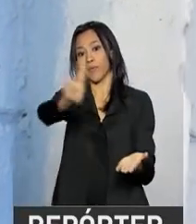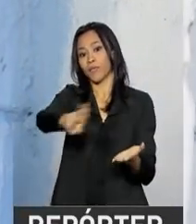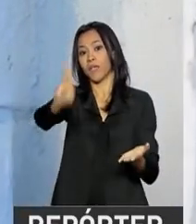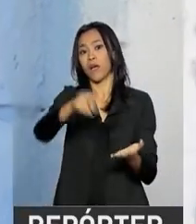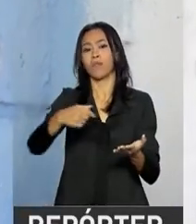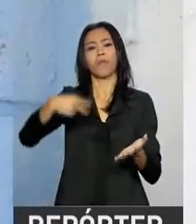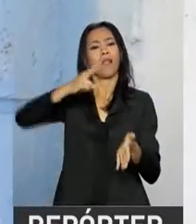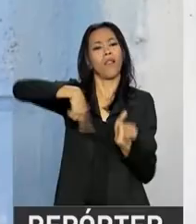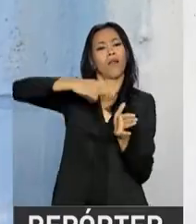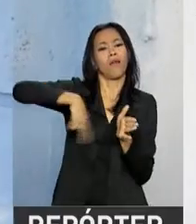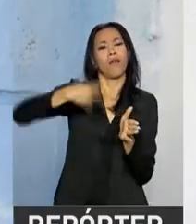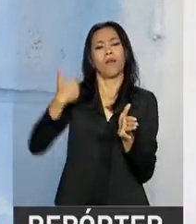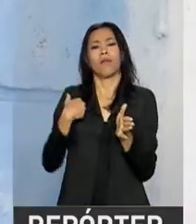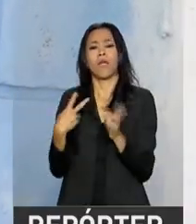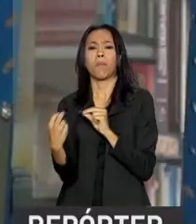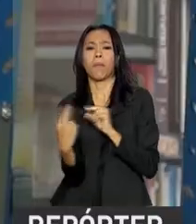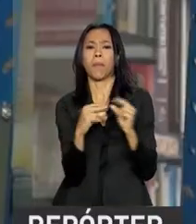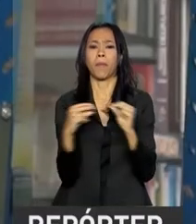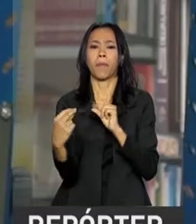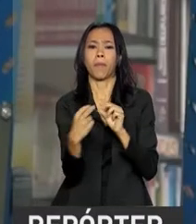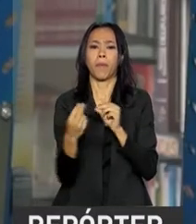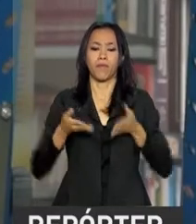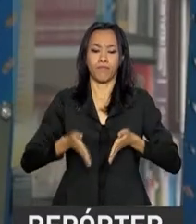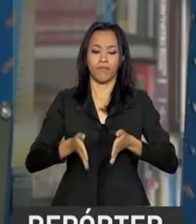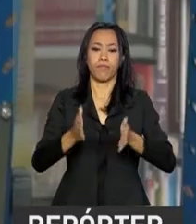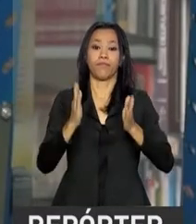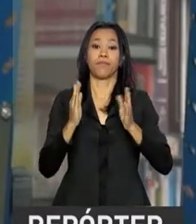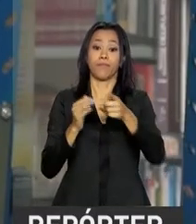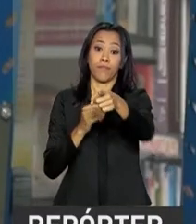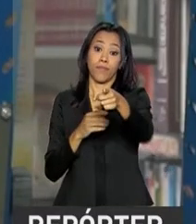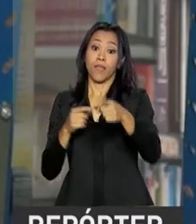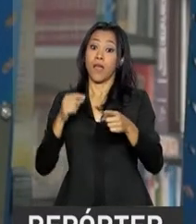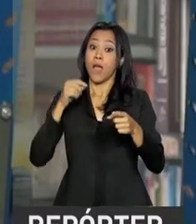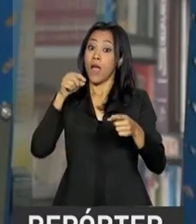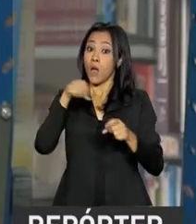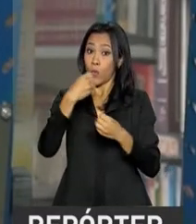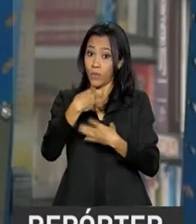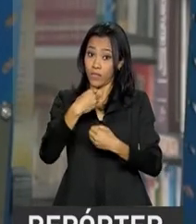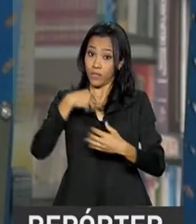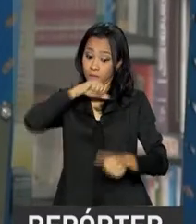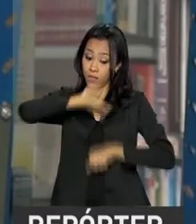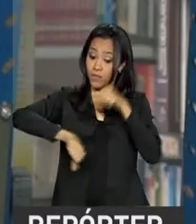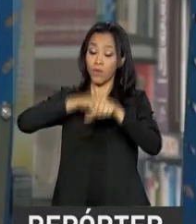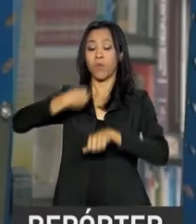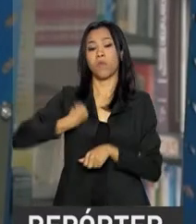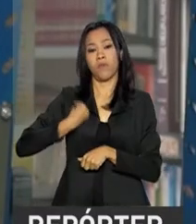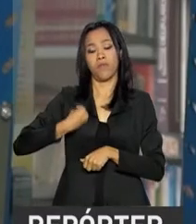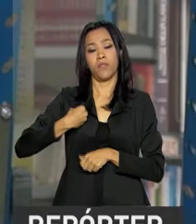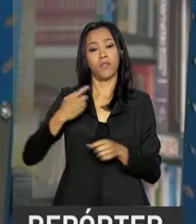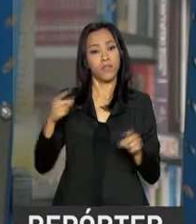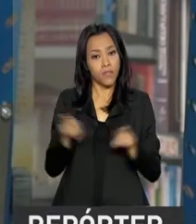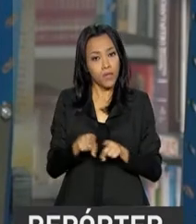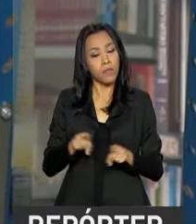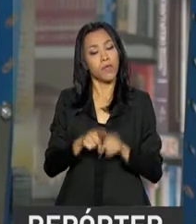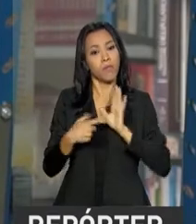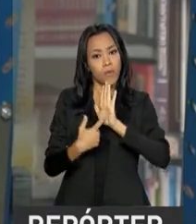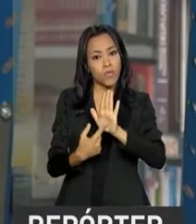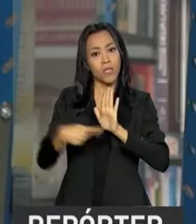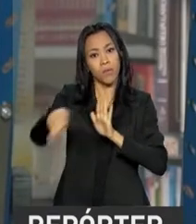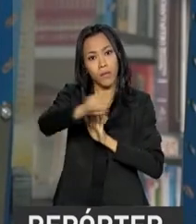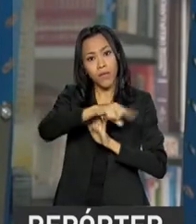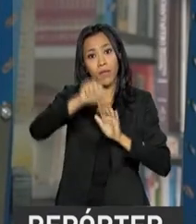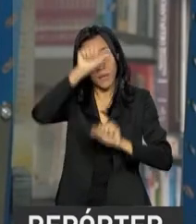rodas de leituras e conversas a educação transformou minha vida também tem que demonstrar pra eles como essa educação é